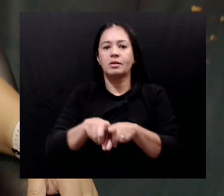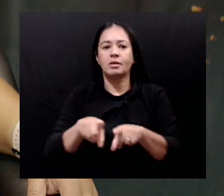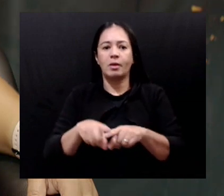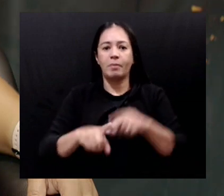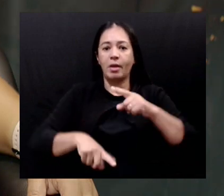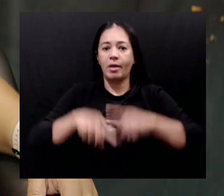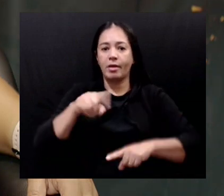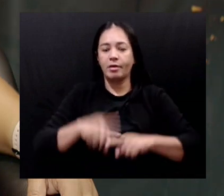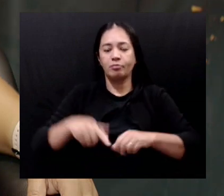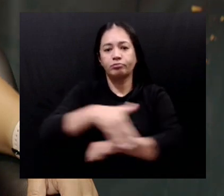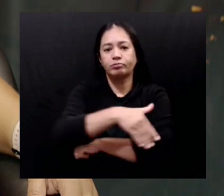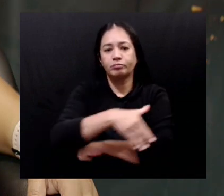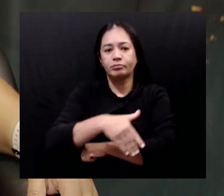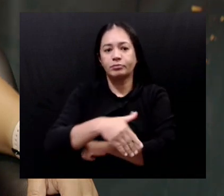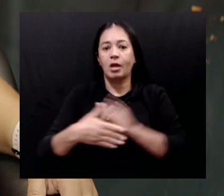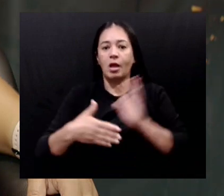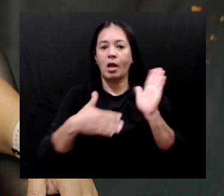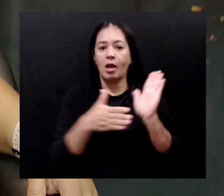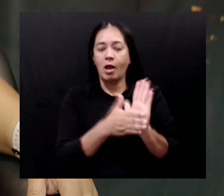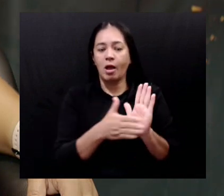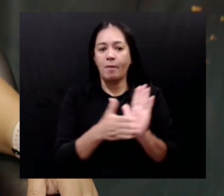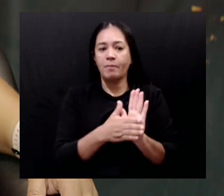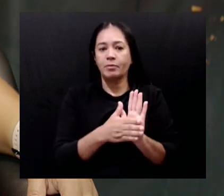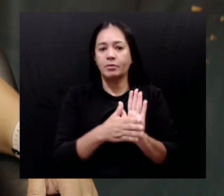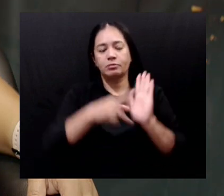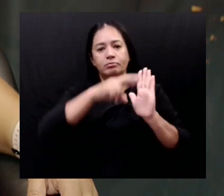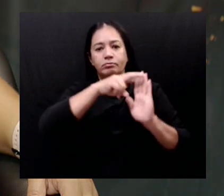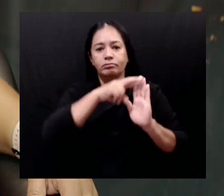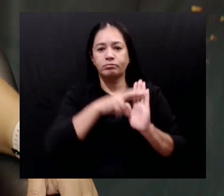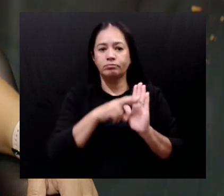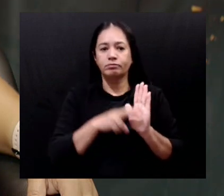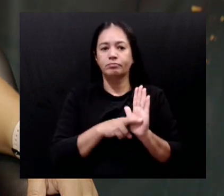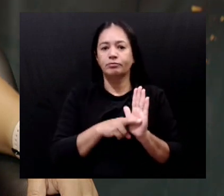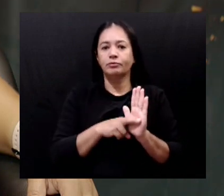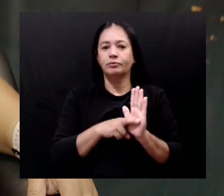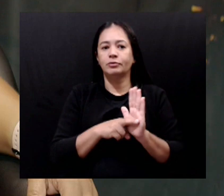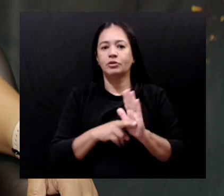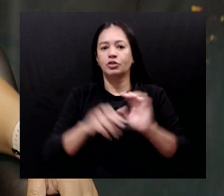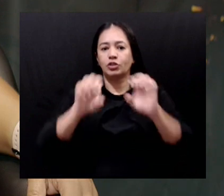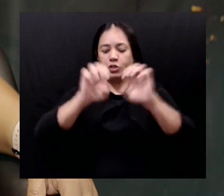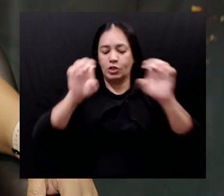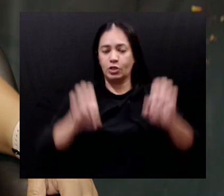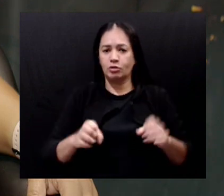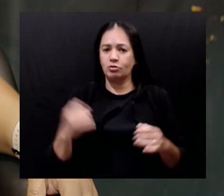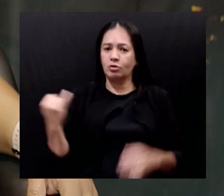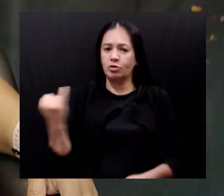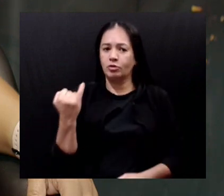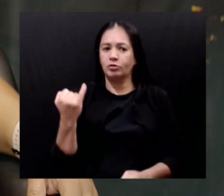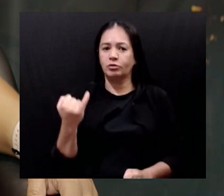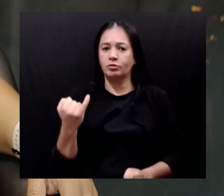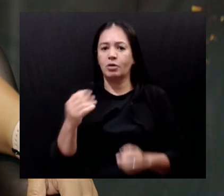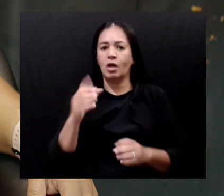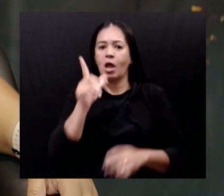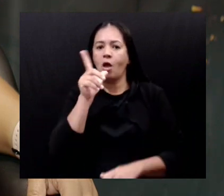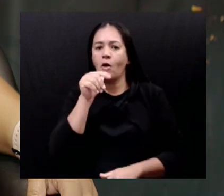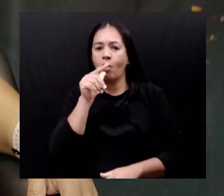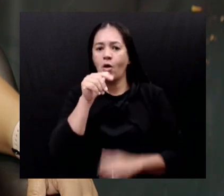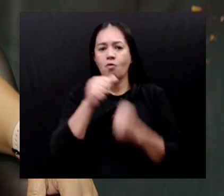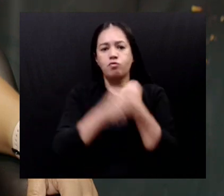A proposta prevê a regulamentação de infraestrutura essencial, como redes de água, esgoto, energia